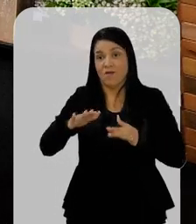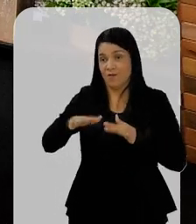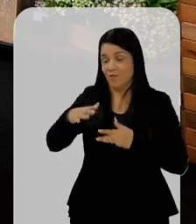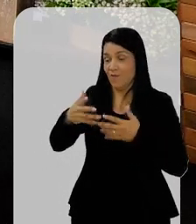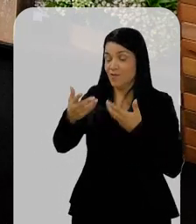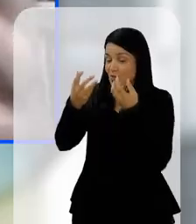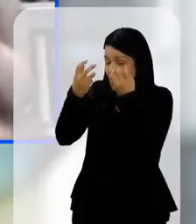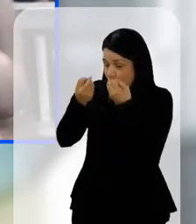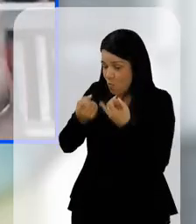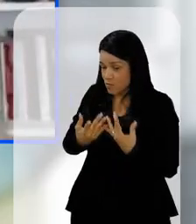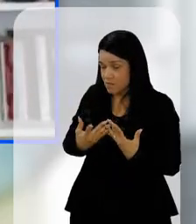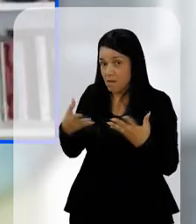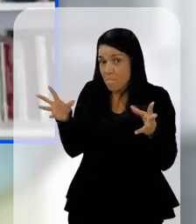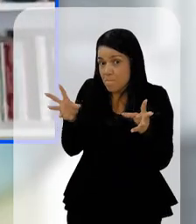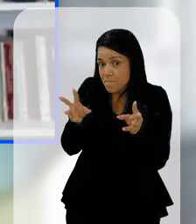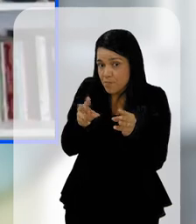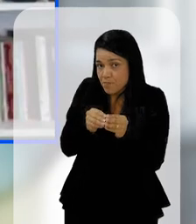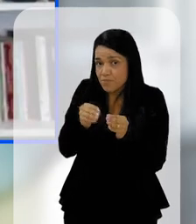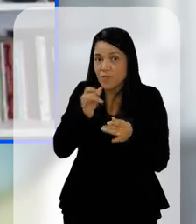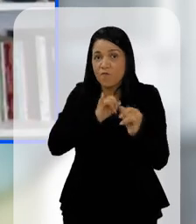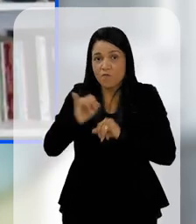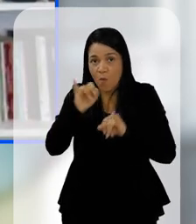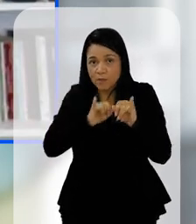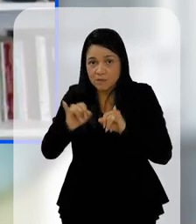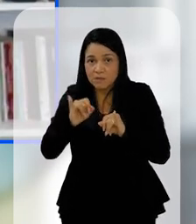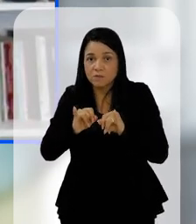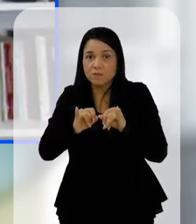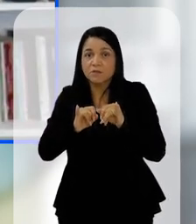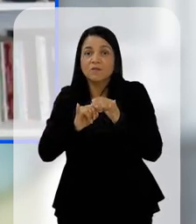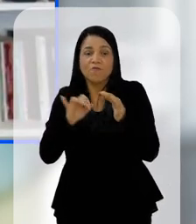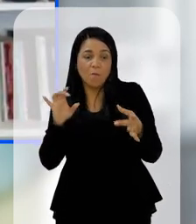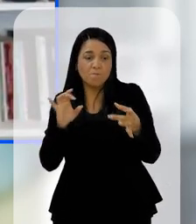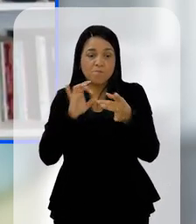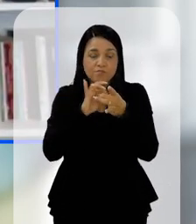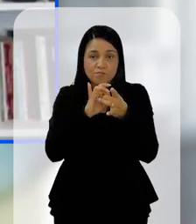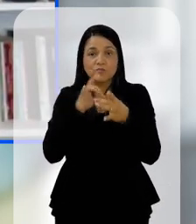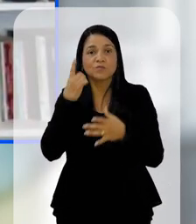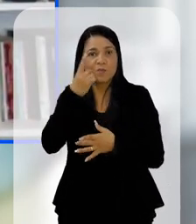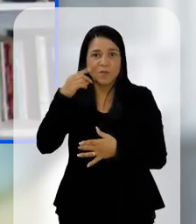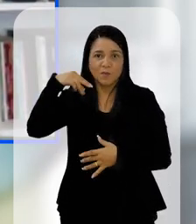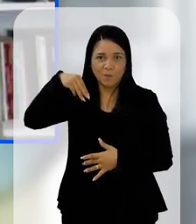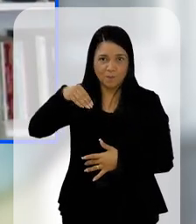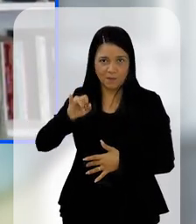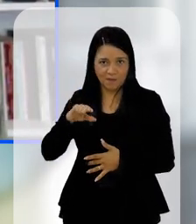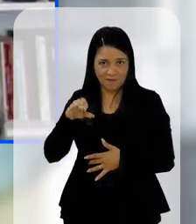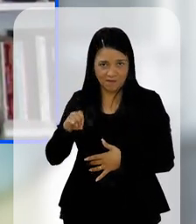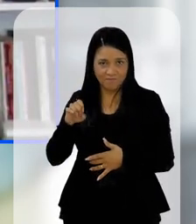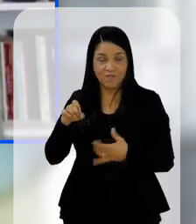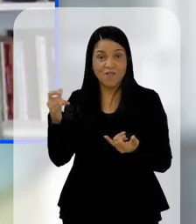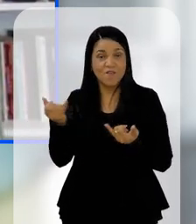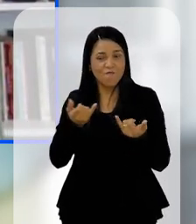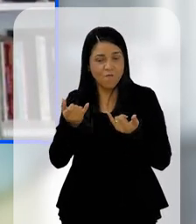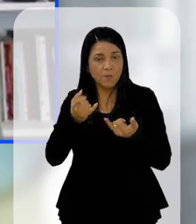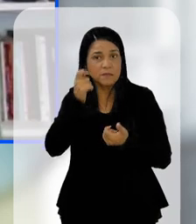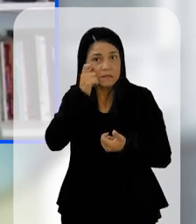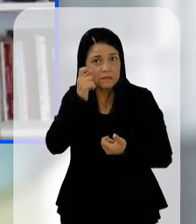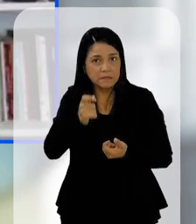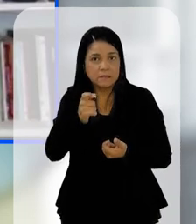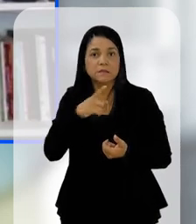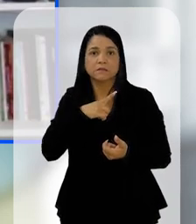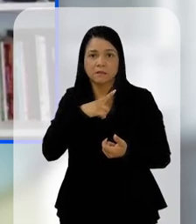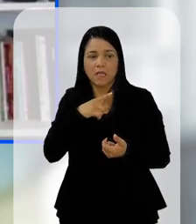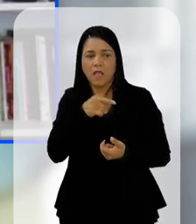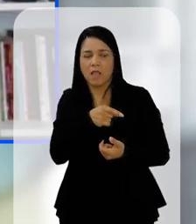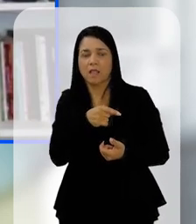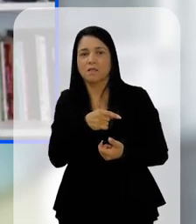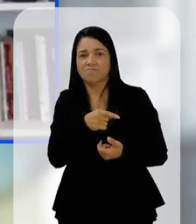consigo Por formar uma favor. coleção de informações aqui, um gancho aí com o professor Carlos Mink, Boa. tem uma informação interessante